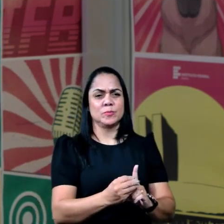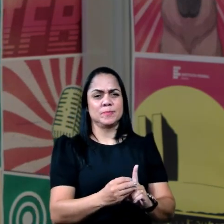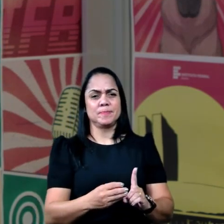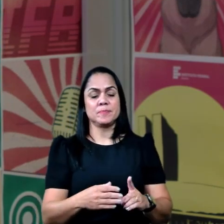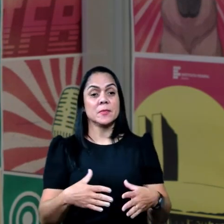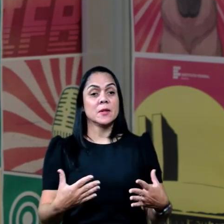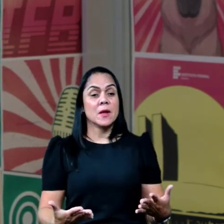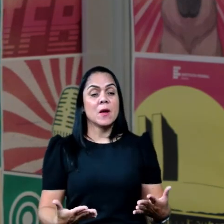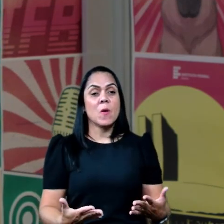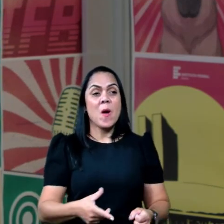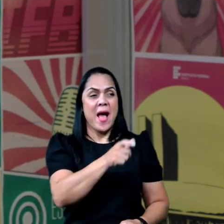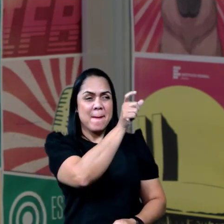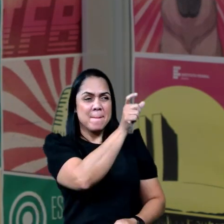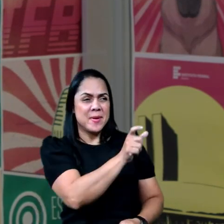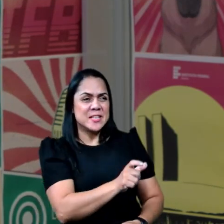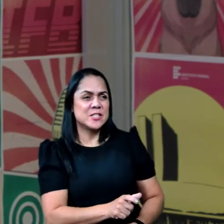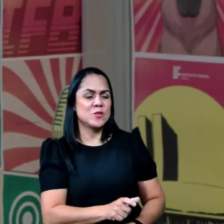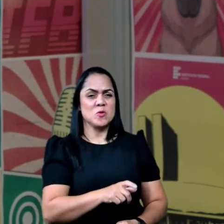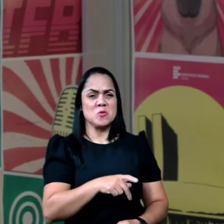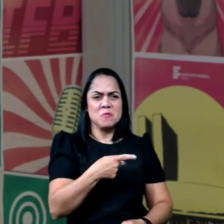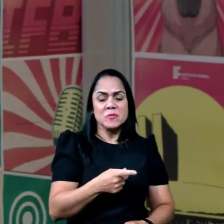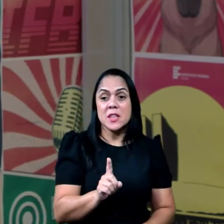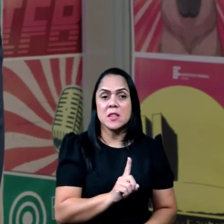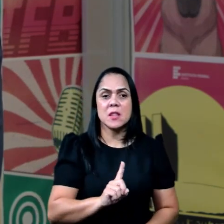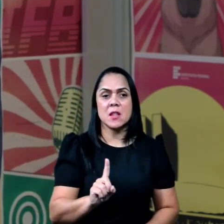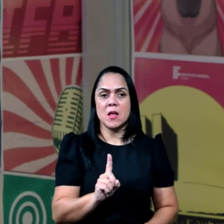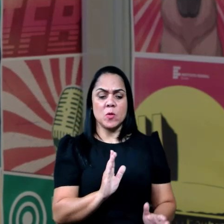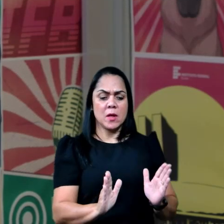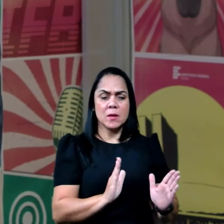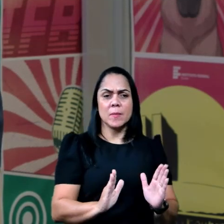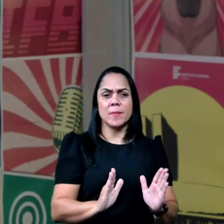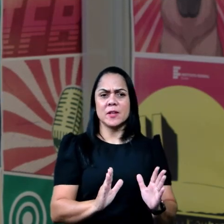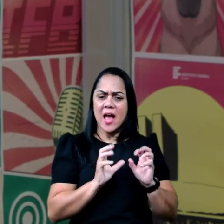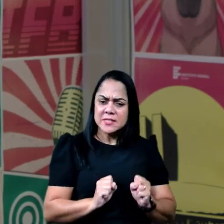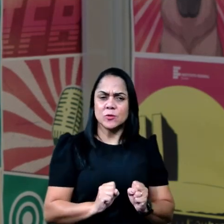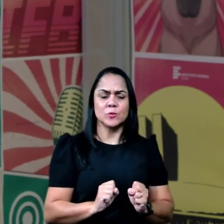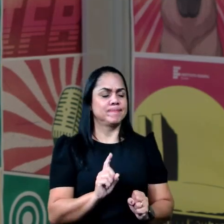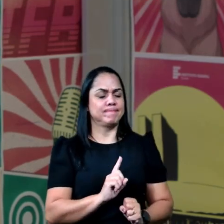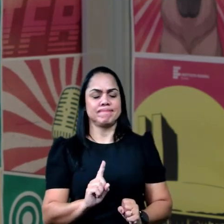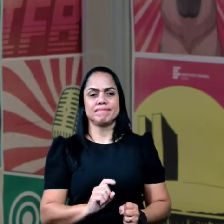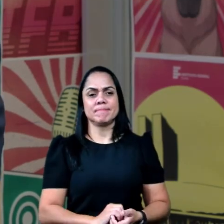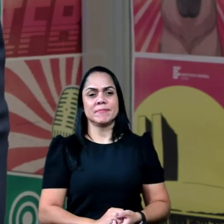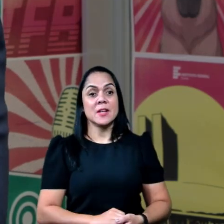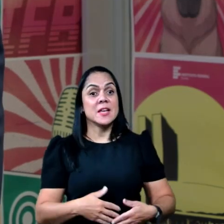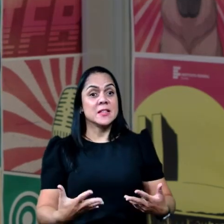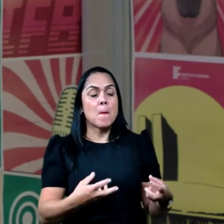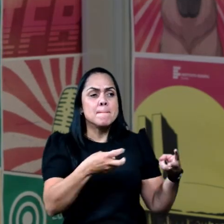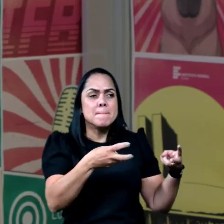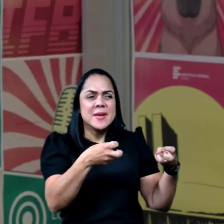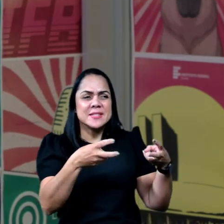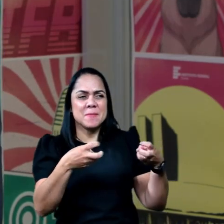fato dela não ter, a pessoa não ter dito não naquele momento significa que ela consentiu? Não. É perceptível, às vezes,